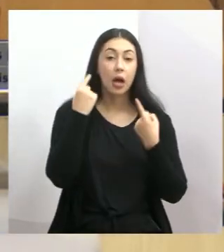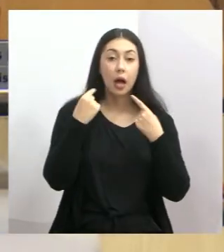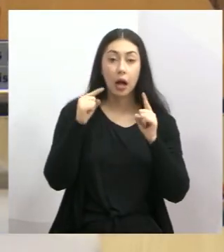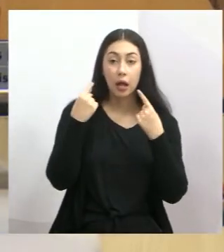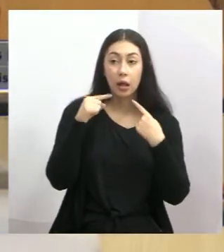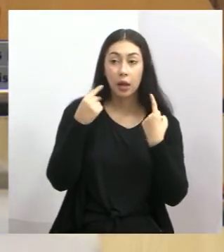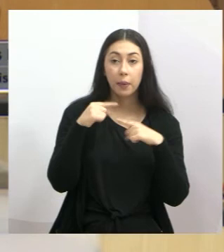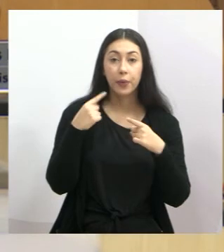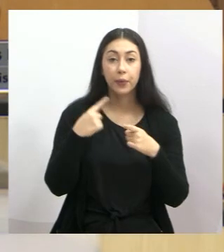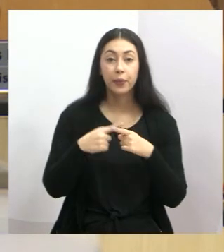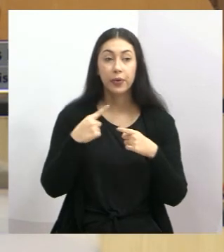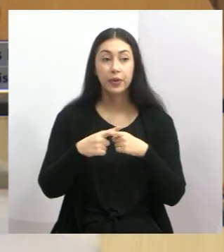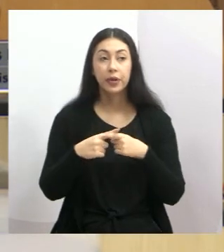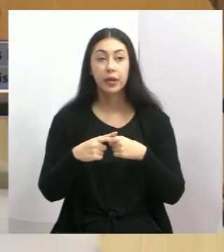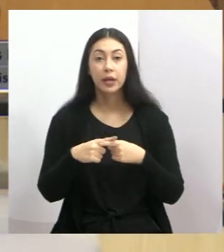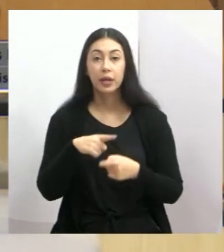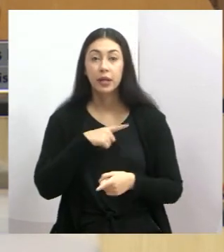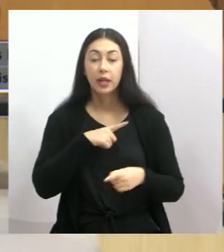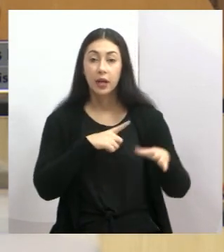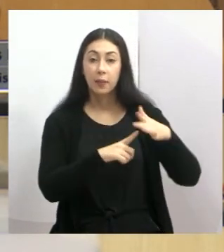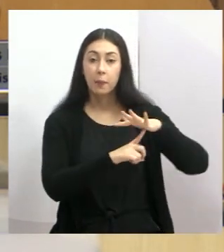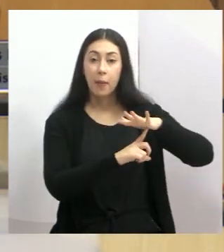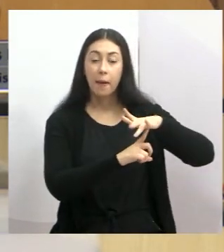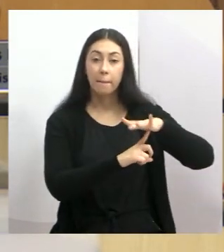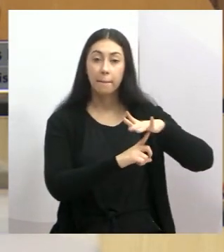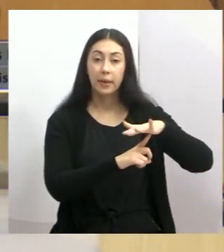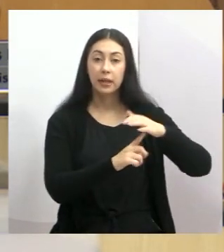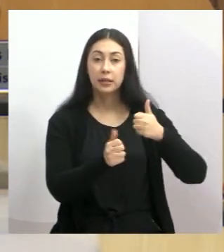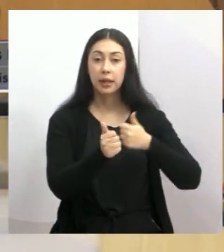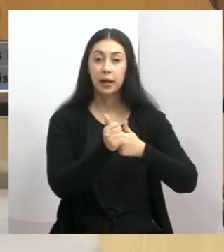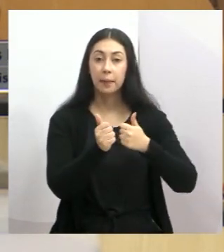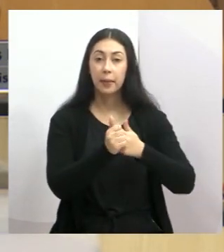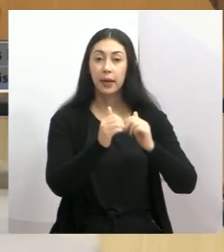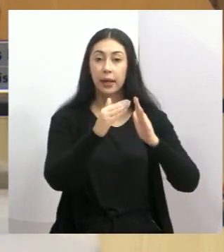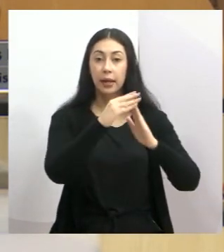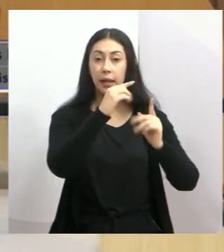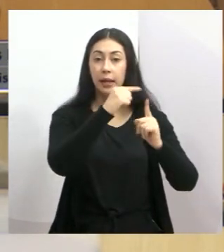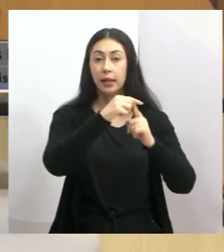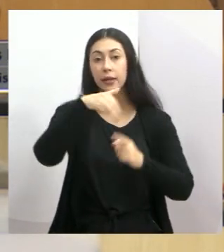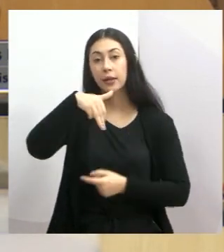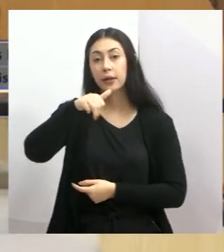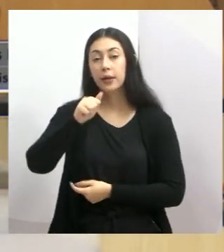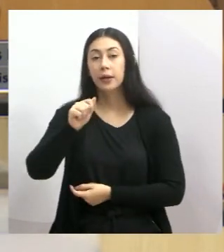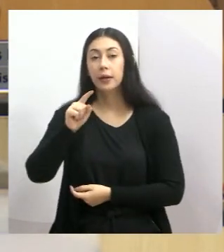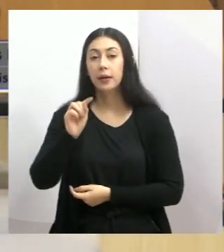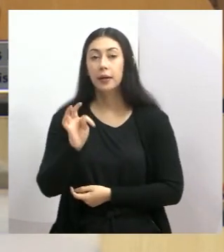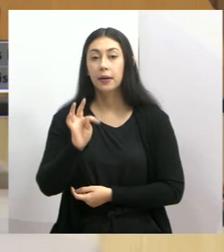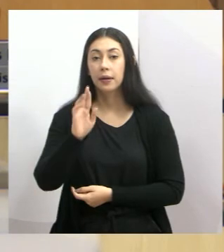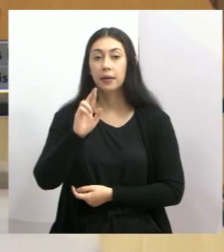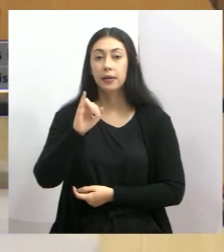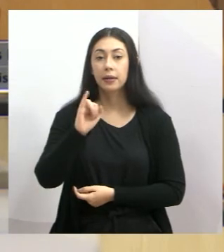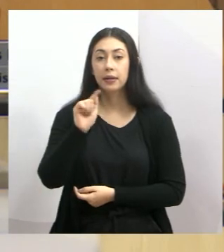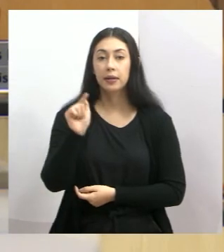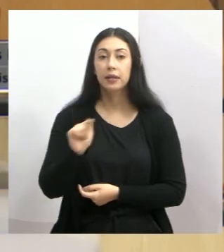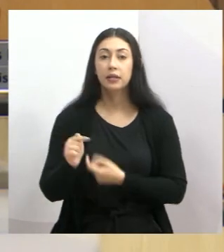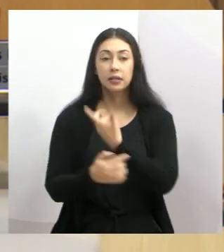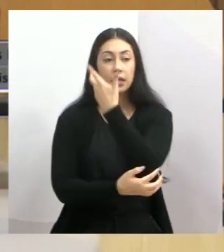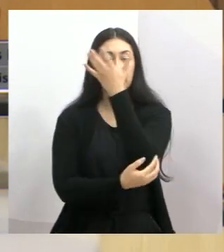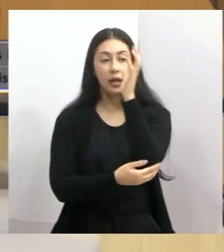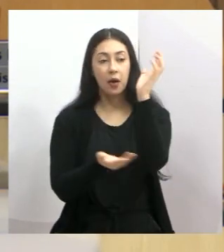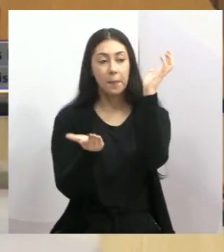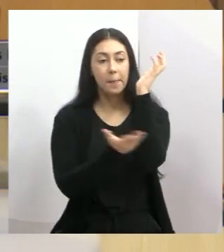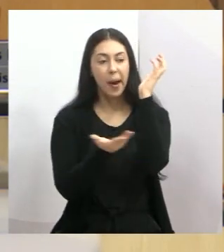corte de uma árvore aqui na Praça da Matriz e essa árvore está causando um transtorno de reclamação